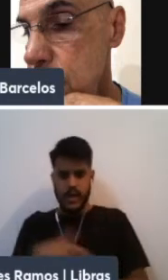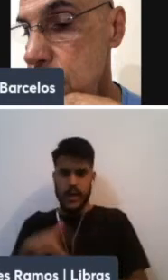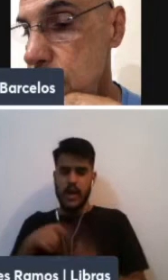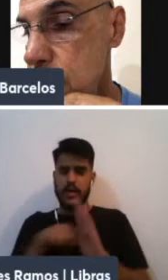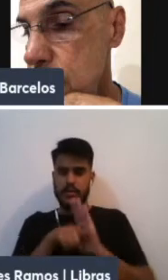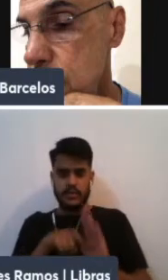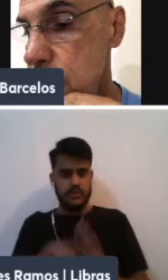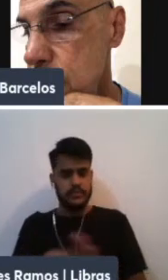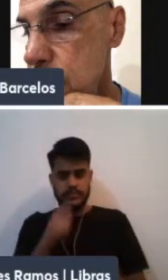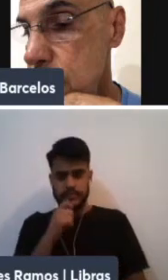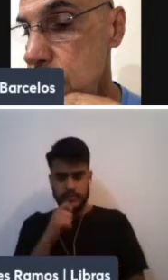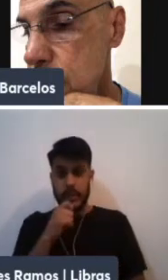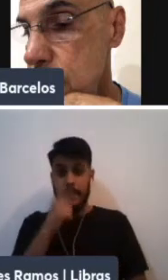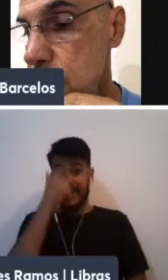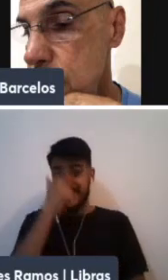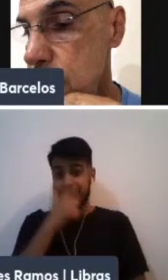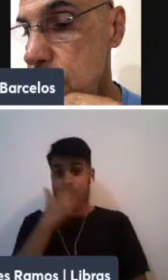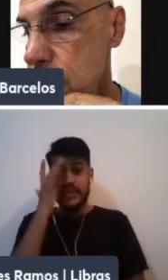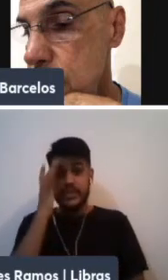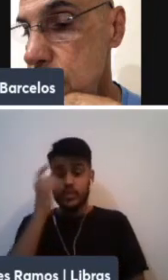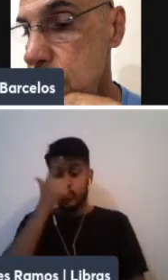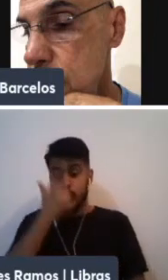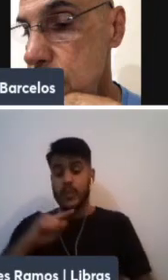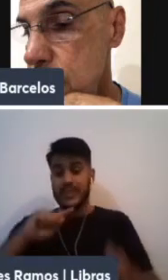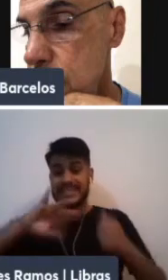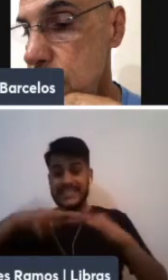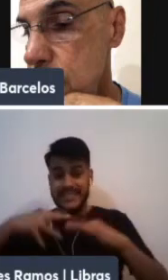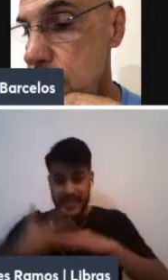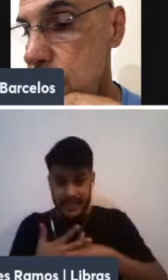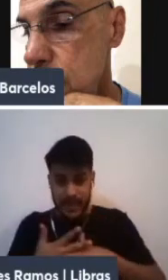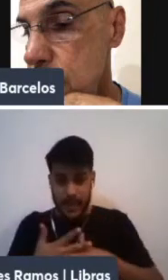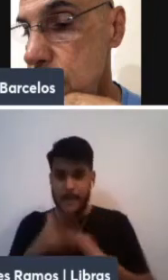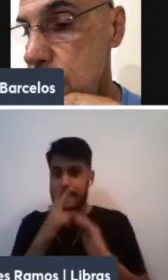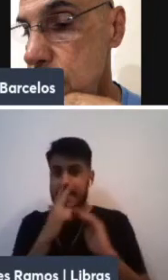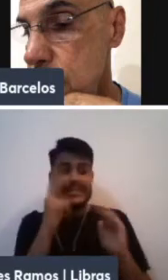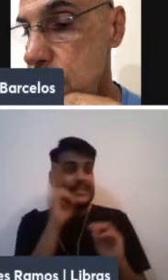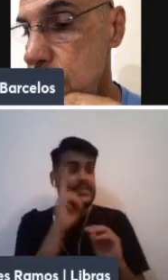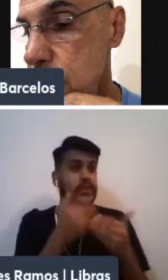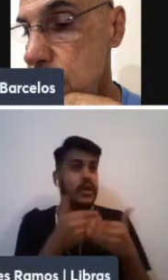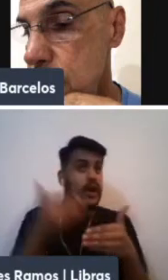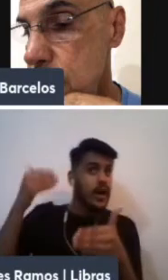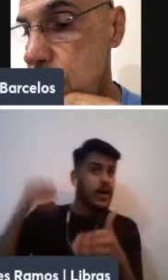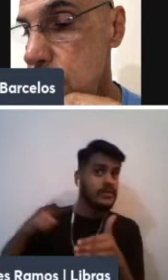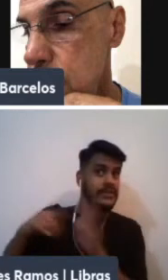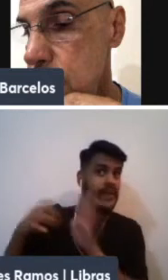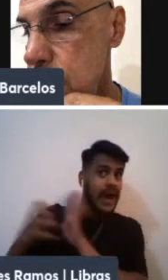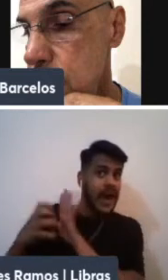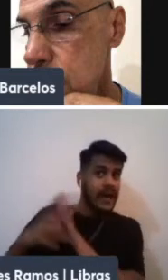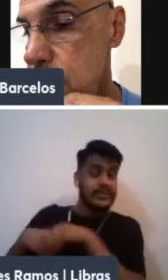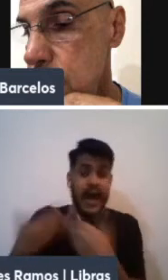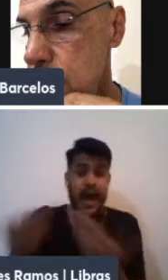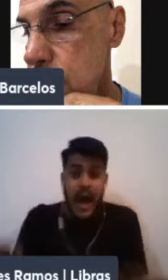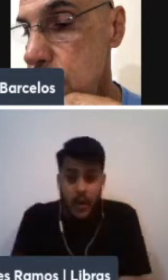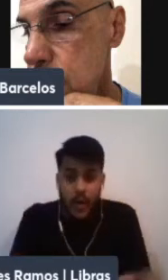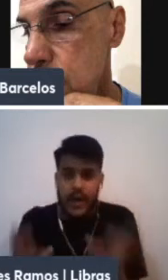minha visãozinha de pessoa, cidadã, parece que eu estou vendo a mesma história que foi a AIDS. Porque a